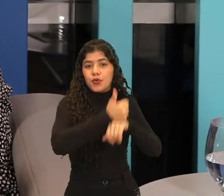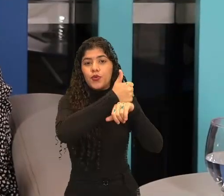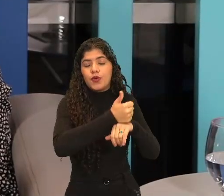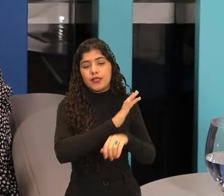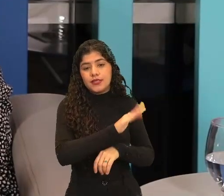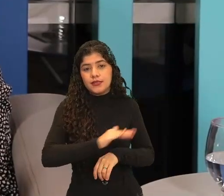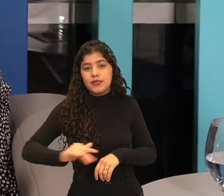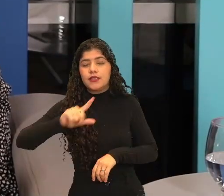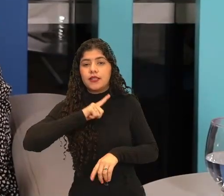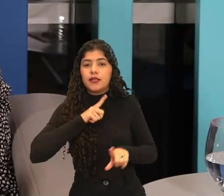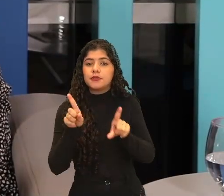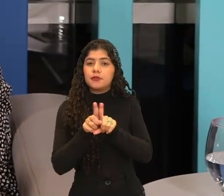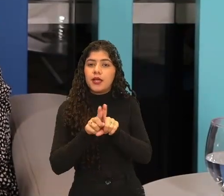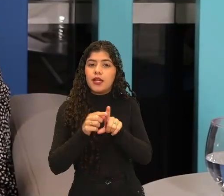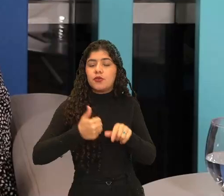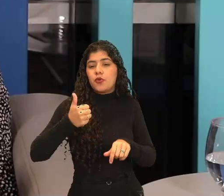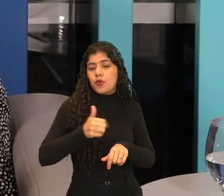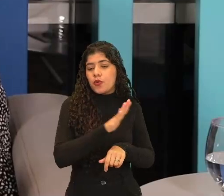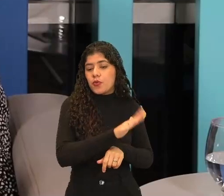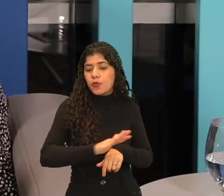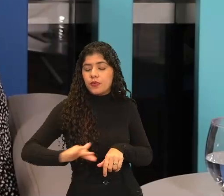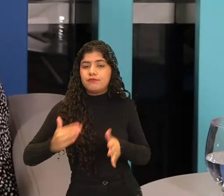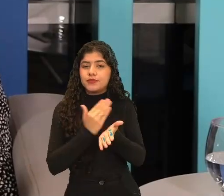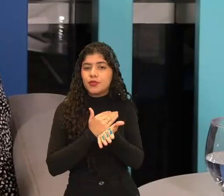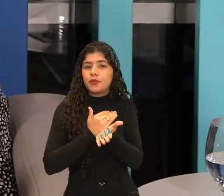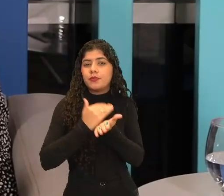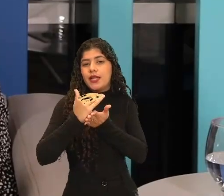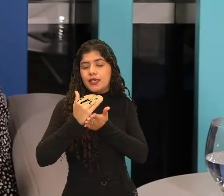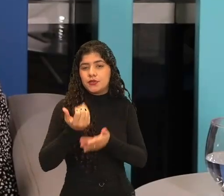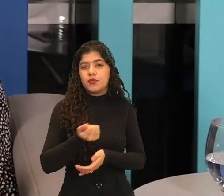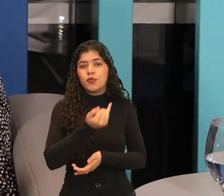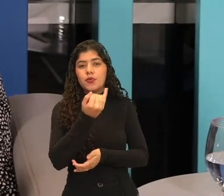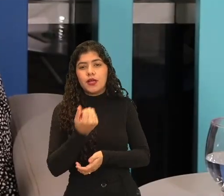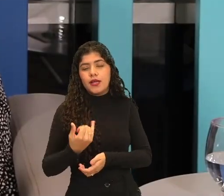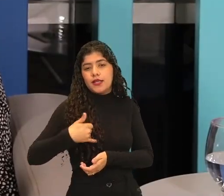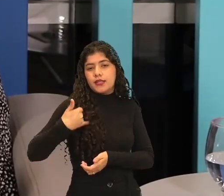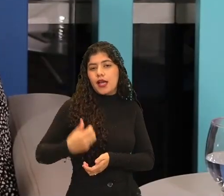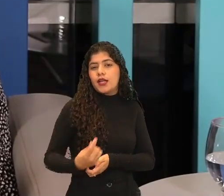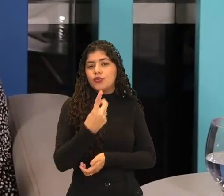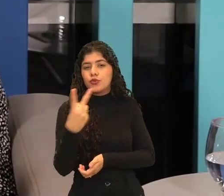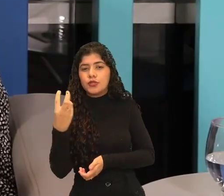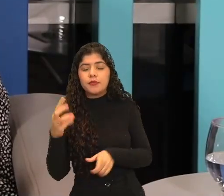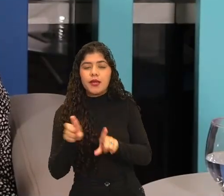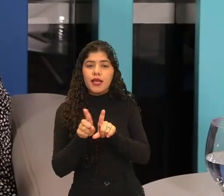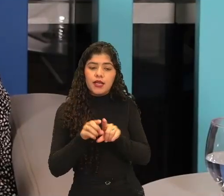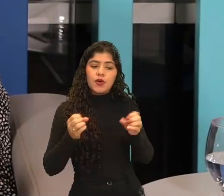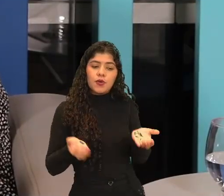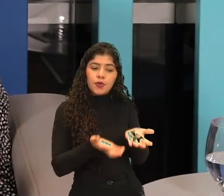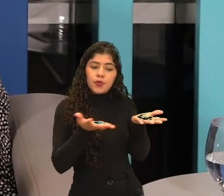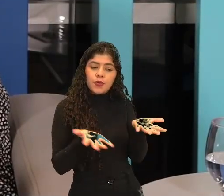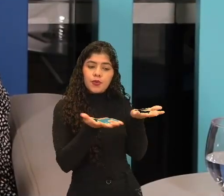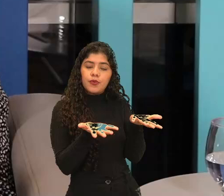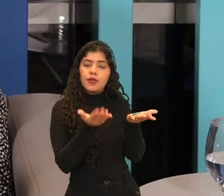crianças tenham, desde a primeira infância, né, os seus primeiros anos de vida, as estimulações adequadas,